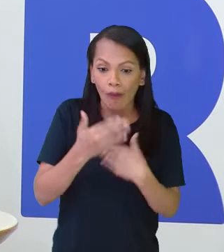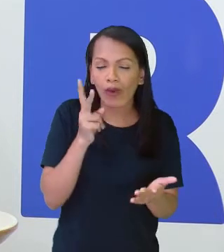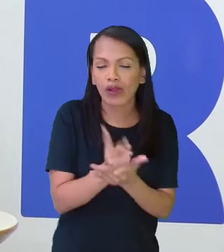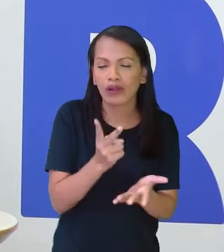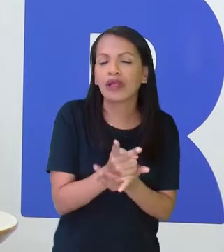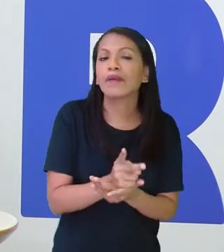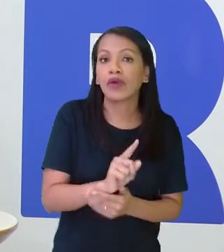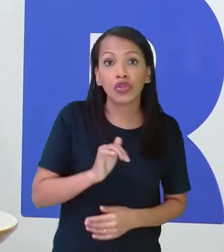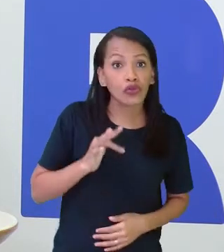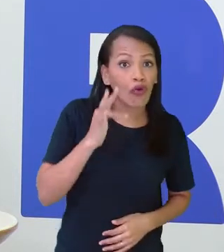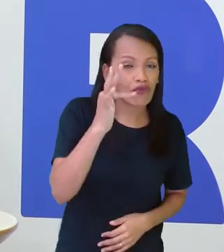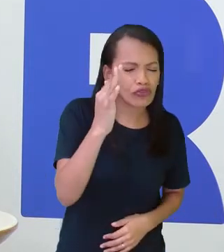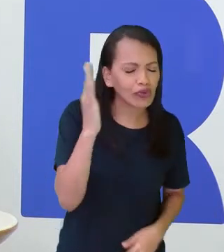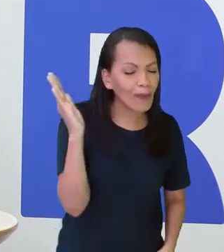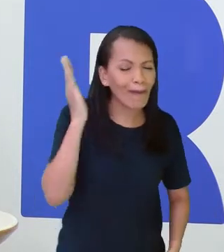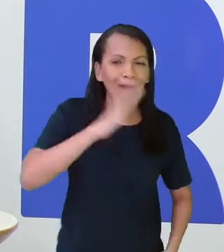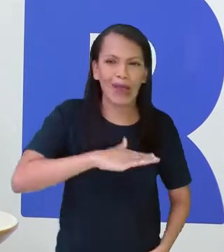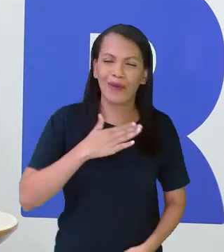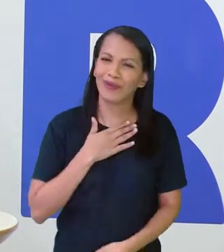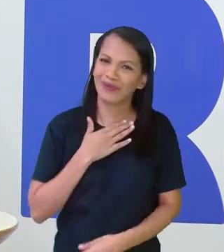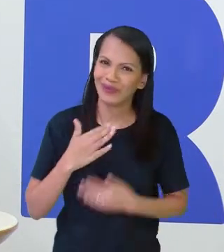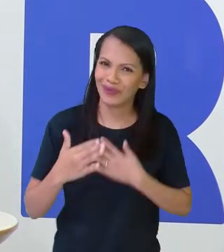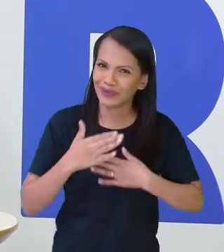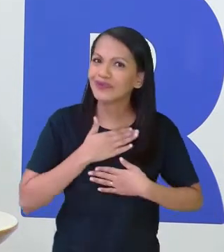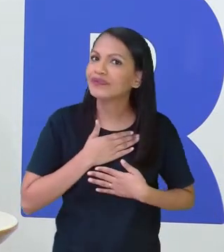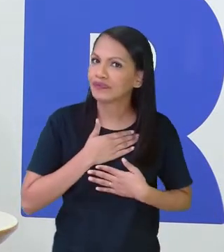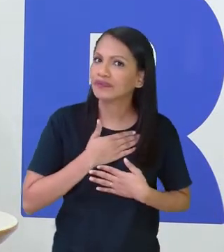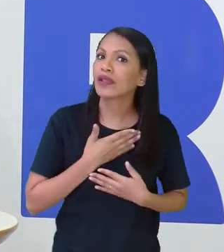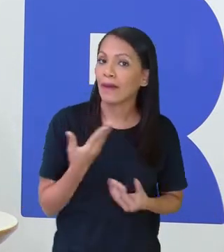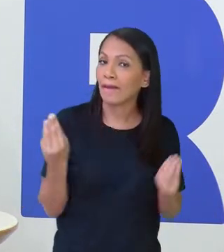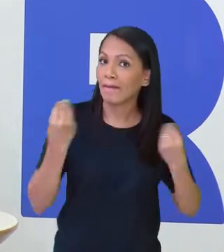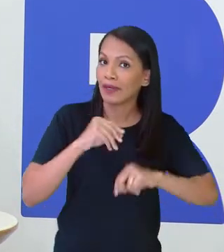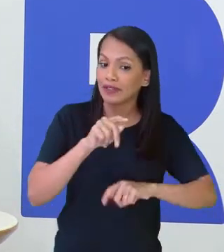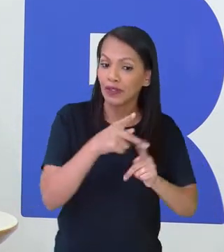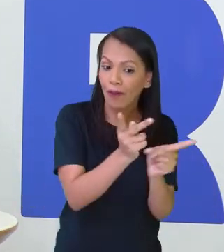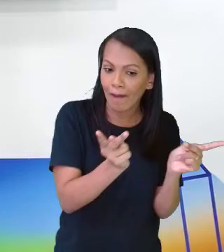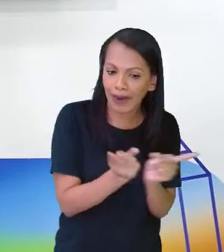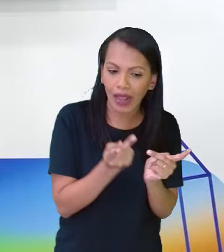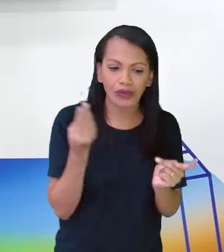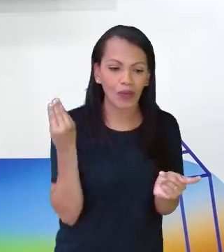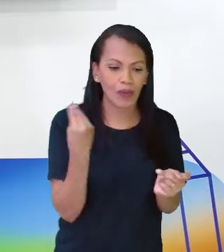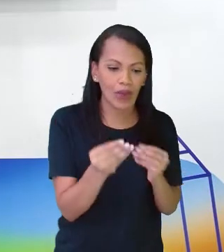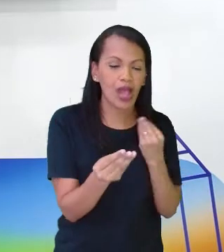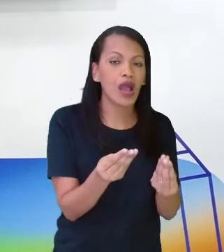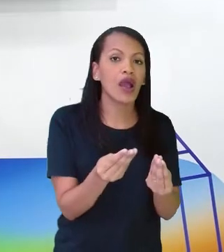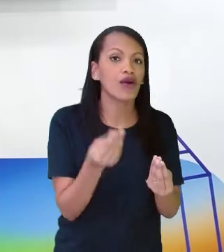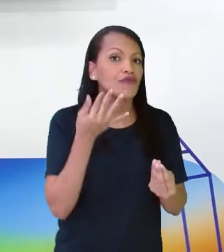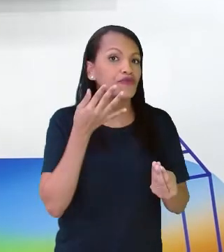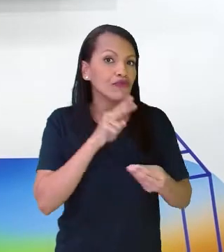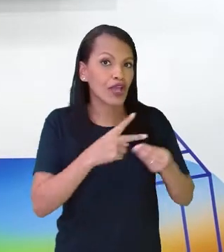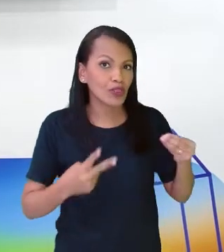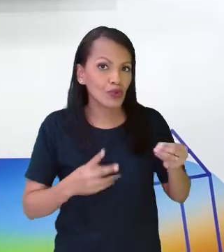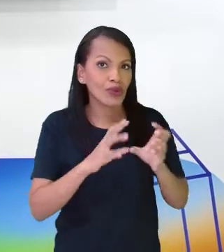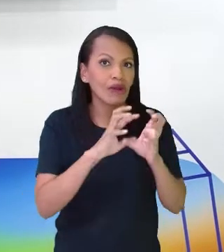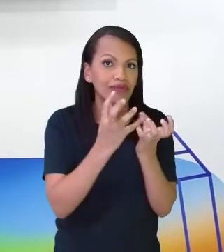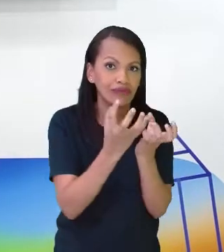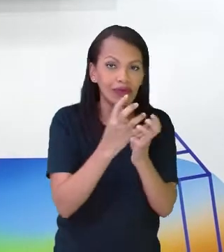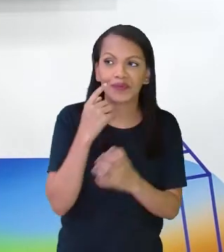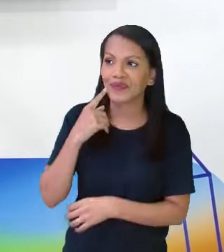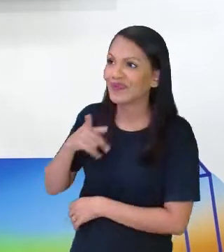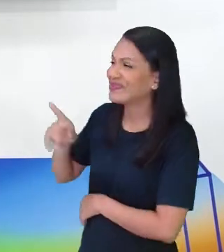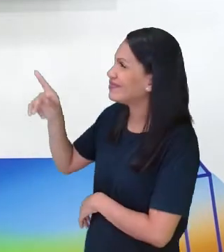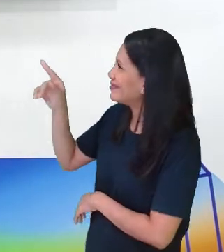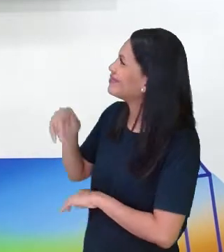pega essa dica aí. Acrescenta legumes e verduras no teu prato. É isso aí. Vejam que a imagem já mostra pra gente